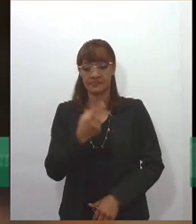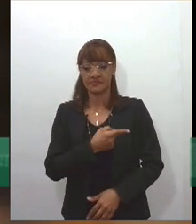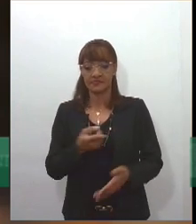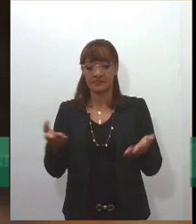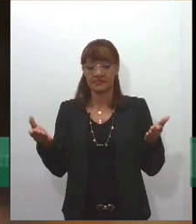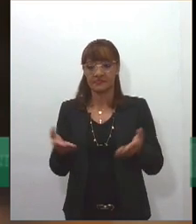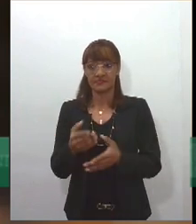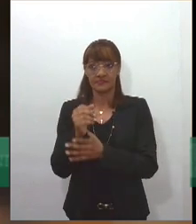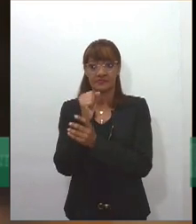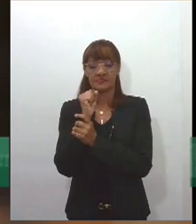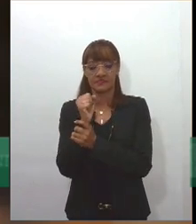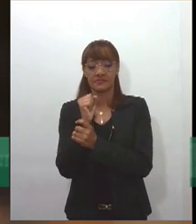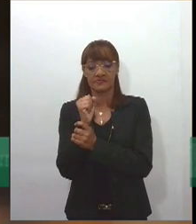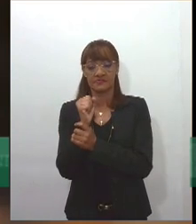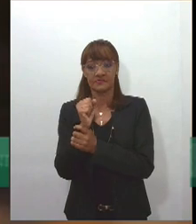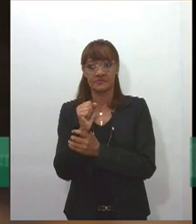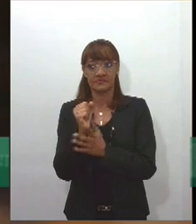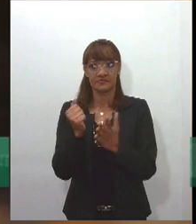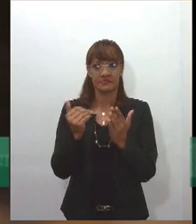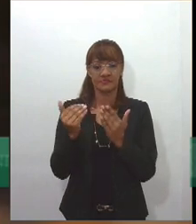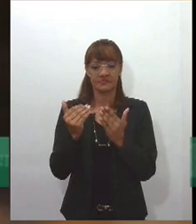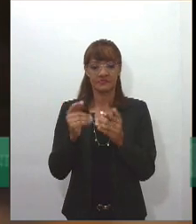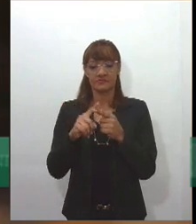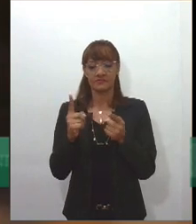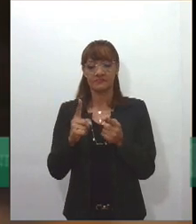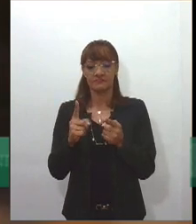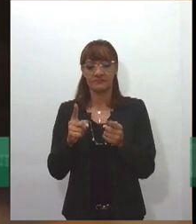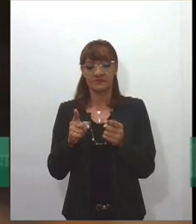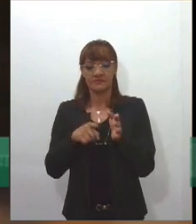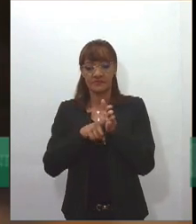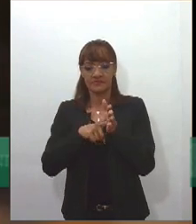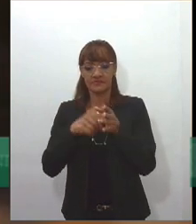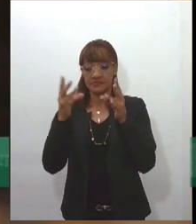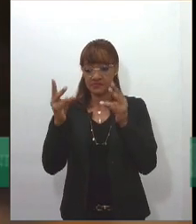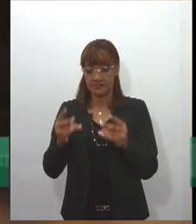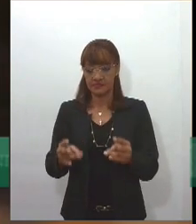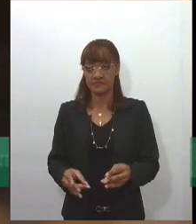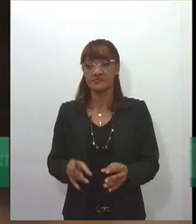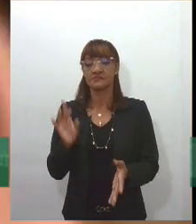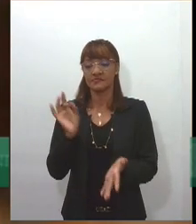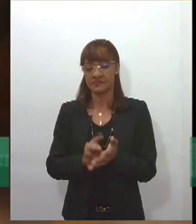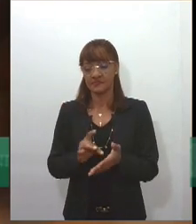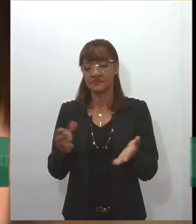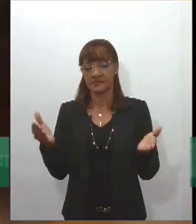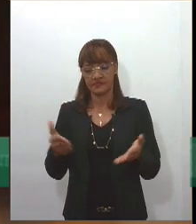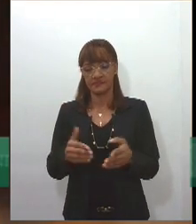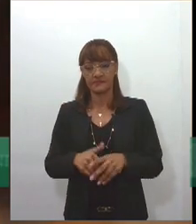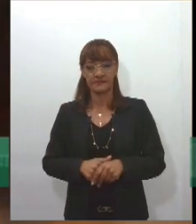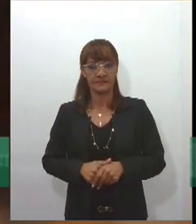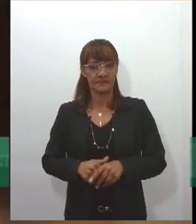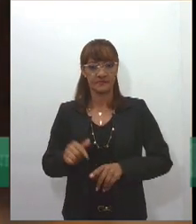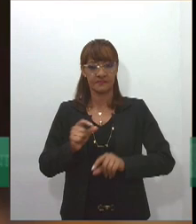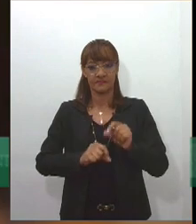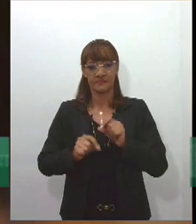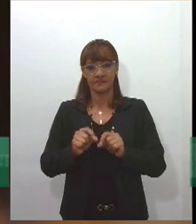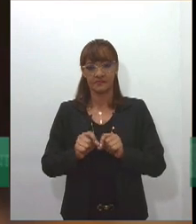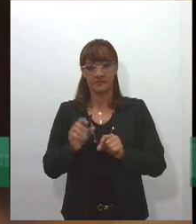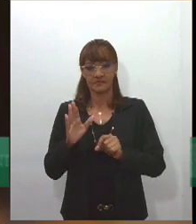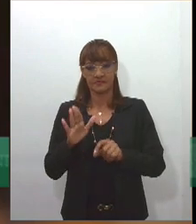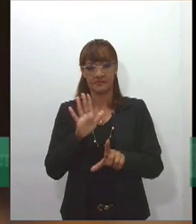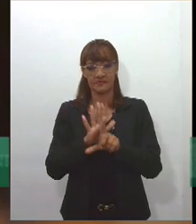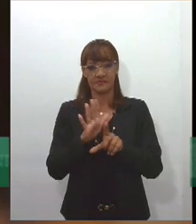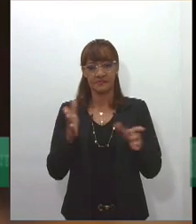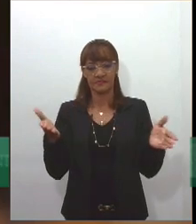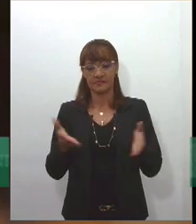incerteza mas nós temos que nos debruçar e tentar melhorar ele é uma realidade já o fato de termos uma legislação única eu acho que é um